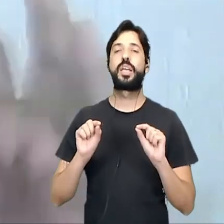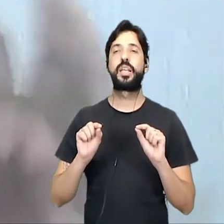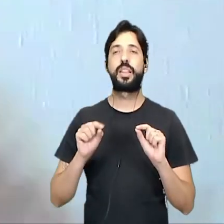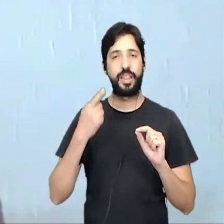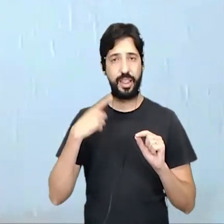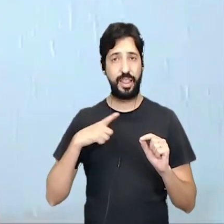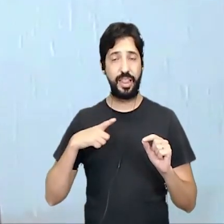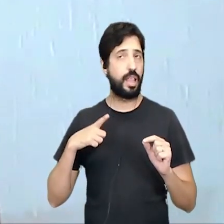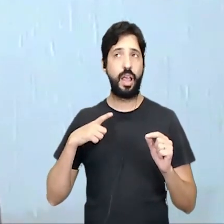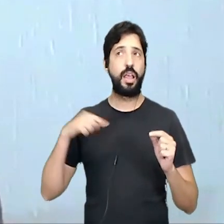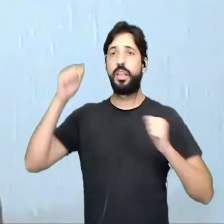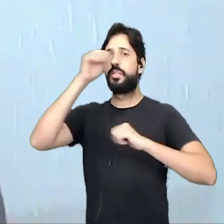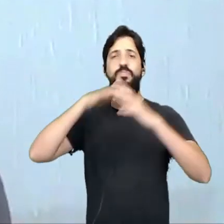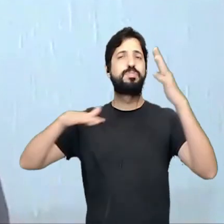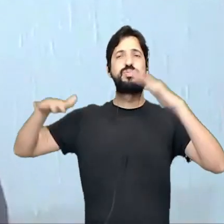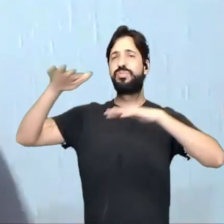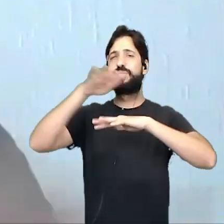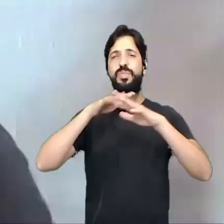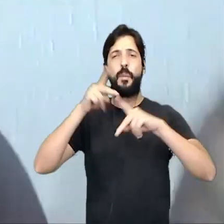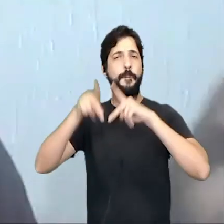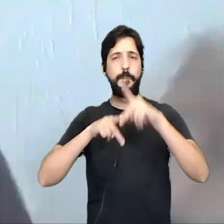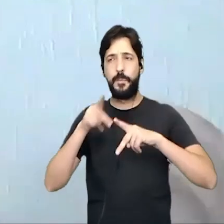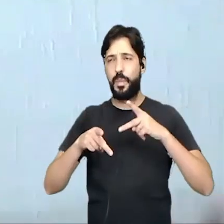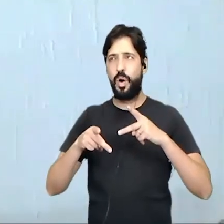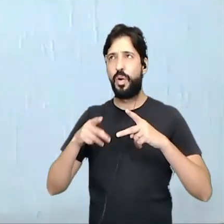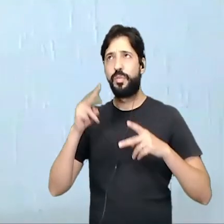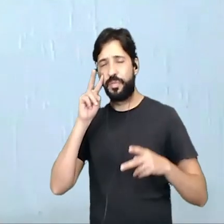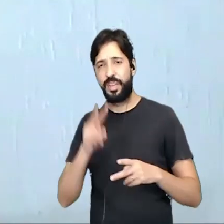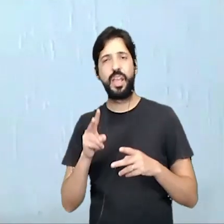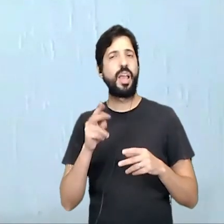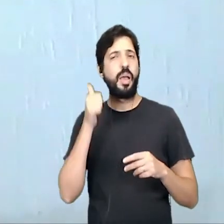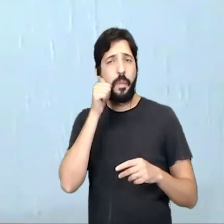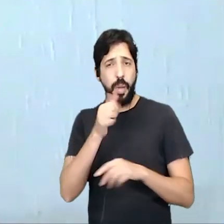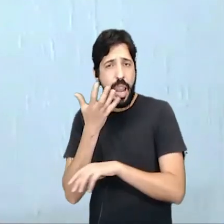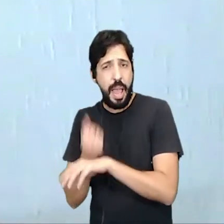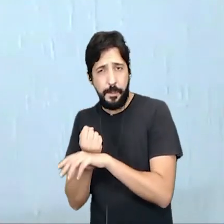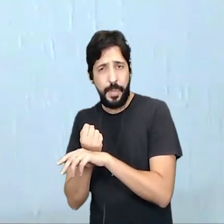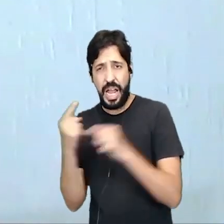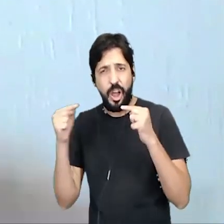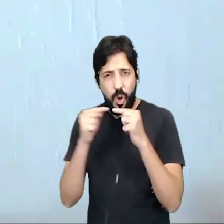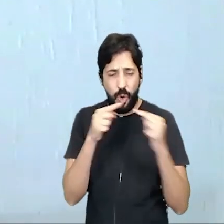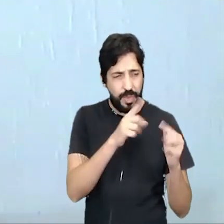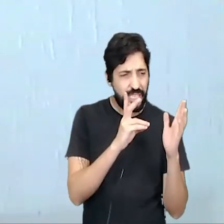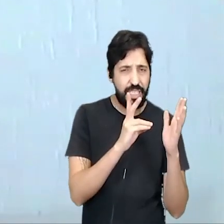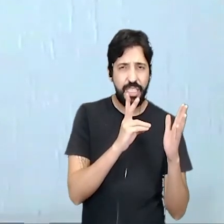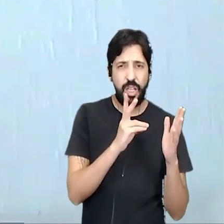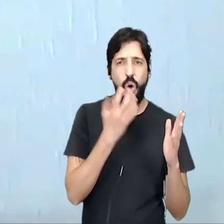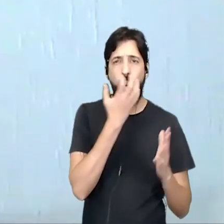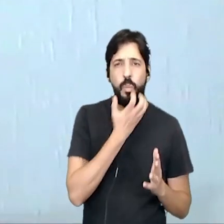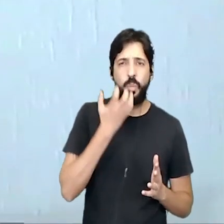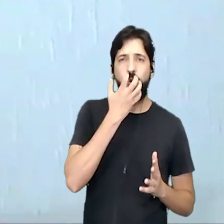o sinal disso, ele tá no ar, porque as pessoas também viram e falaram: mas o que aquela mulher branca está fazendo junto com